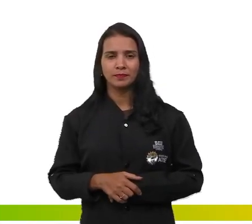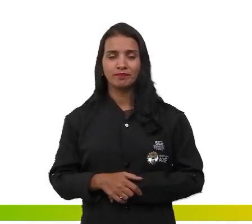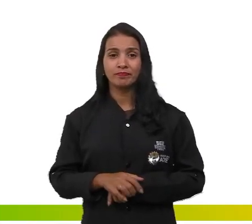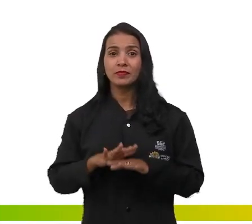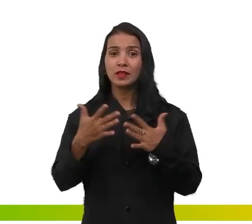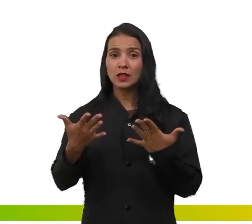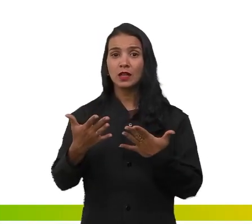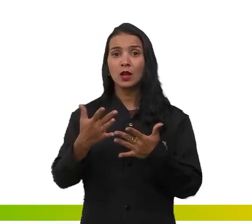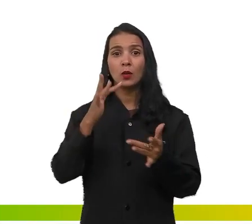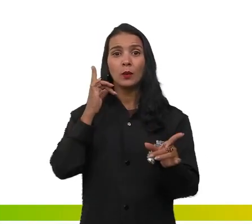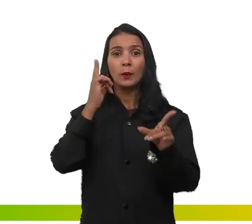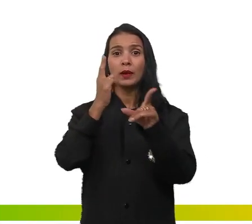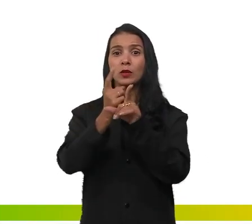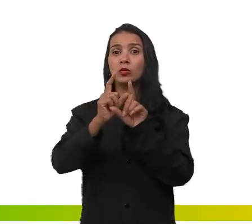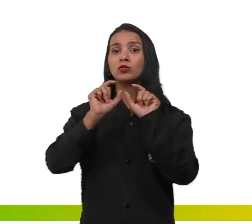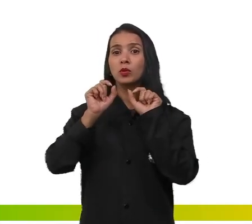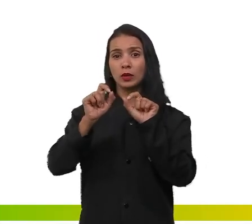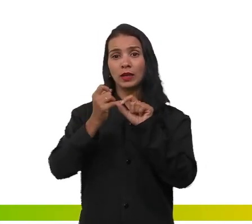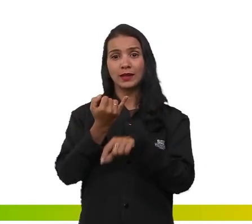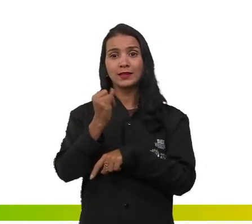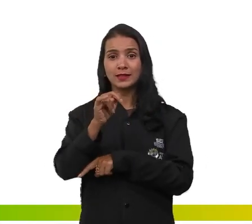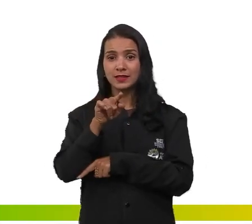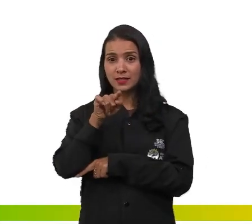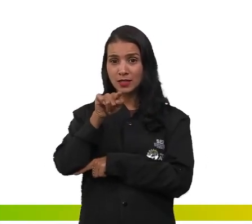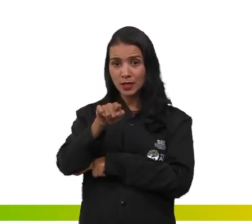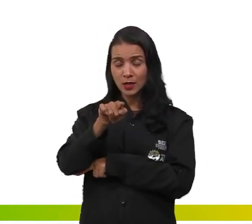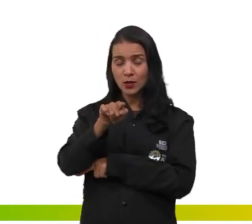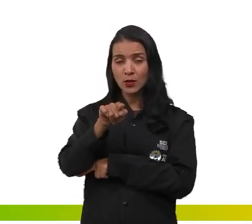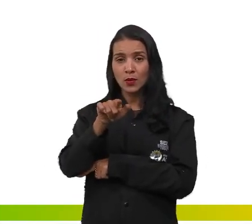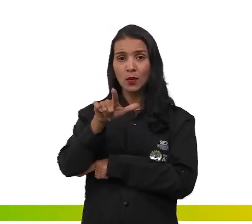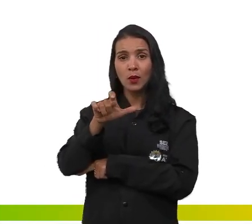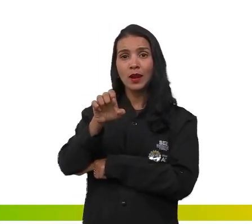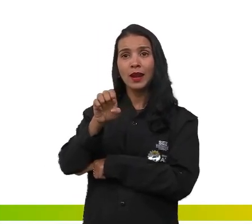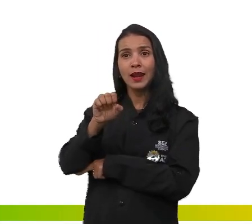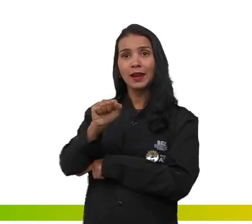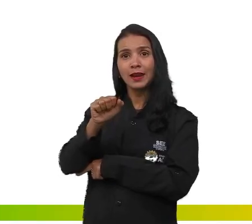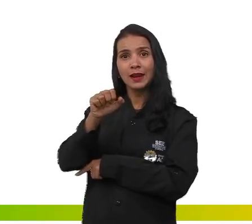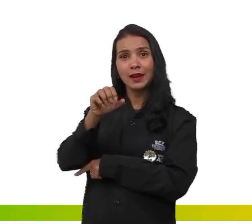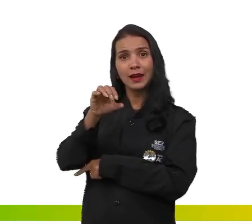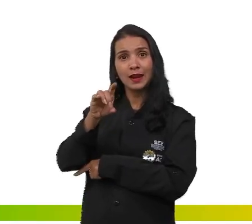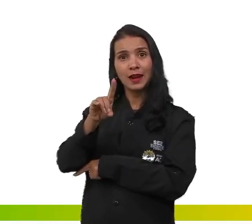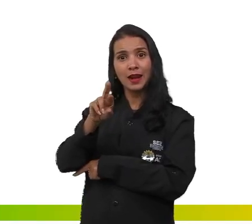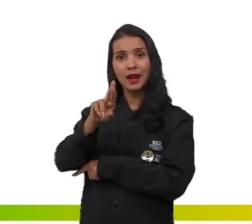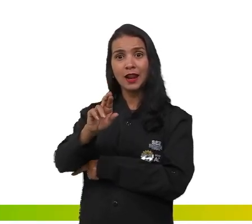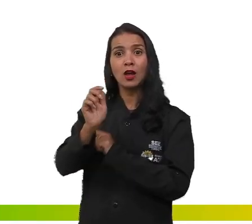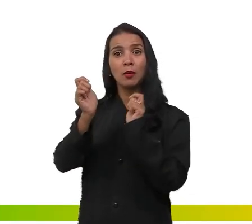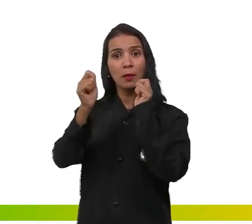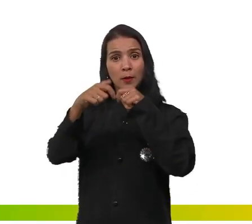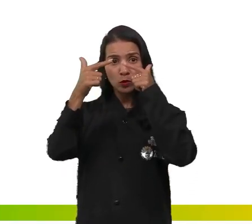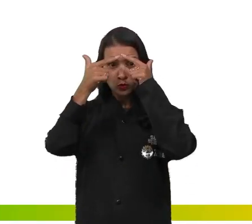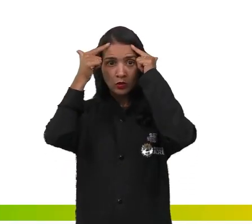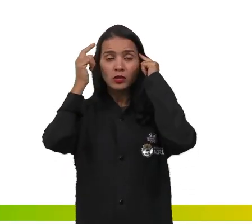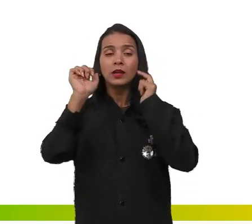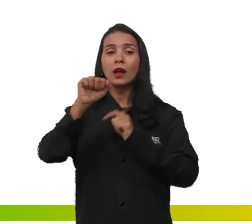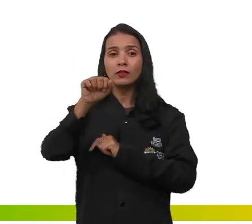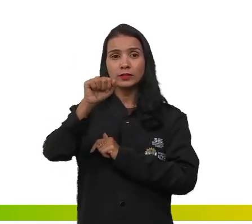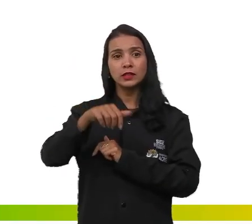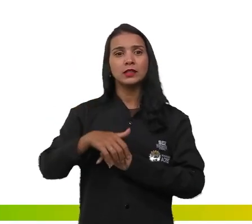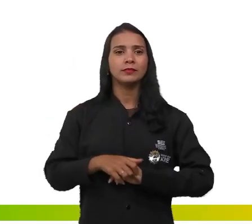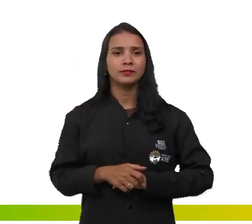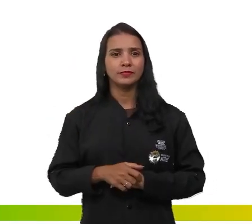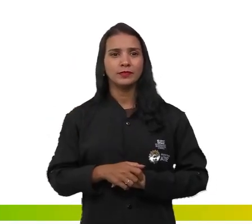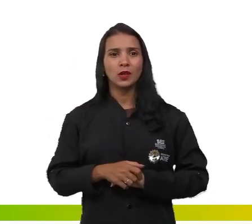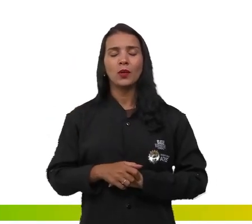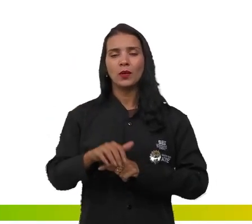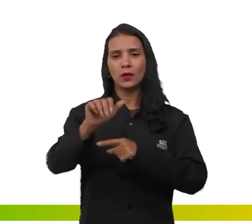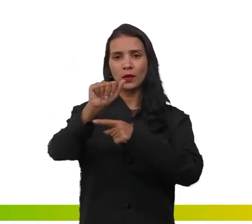Assim, concluiu que a chance de Leandro vir a ser calvo era de 50%. Essa conclusão se baseia no fato de que aqui a gente vai usar o heredograma. Olha